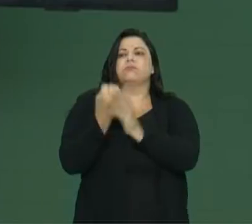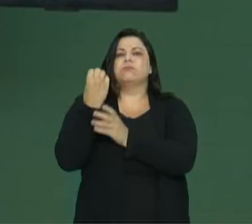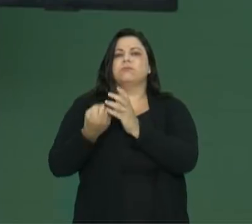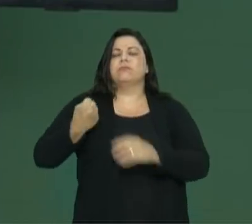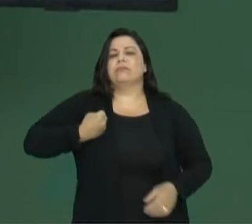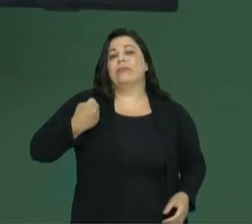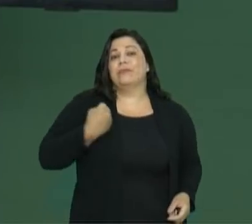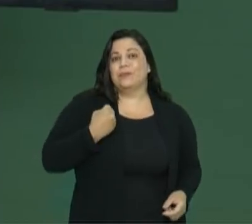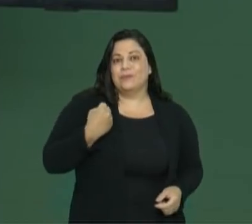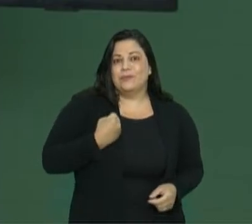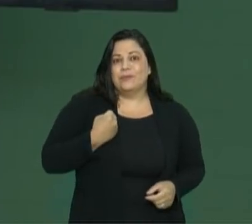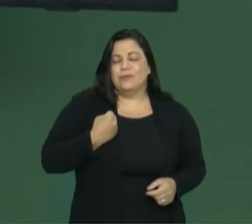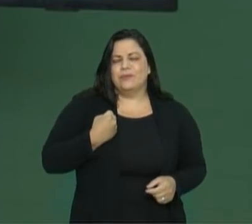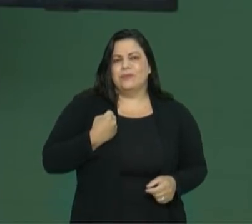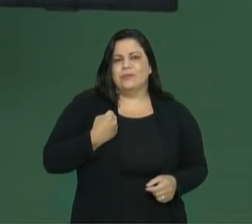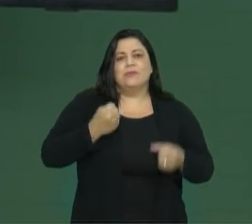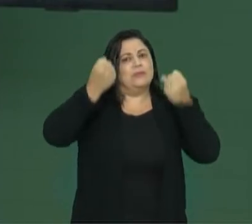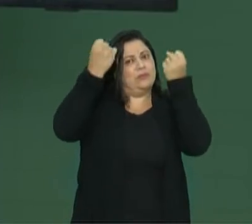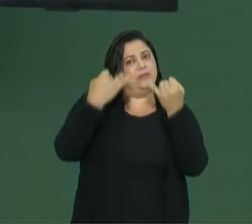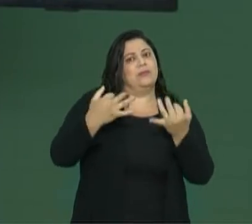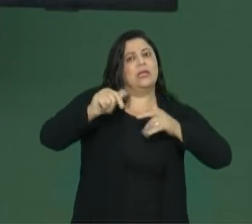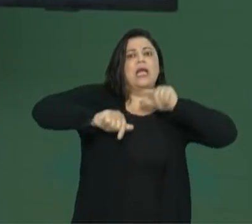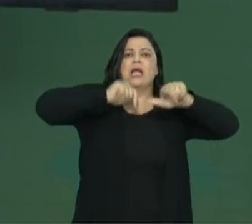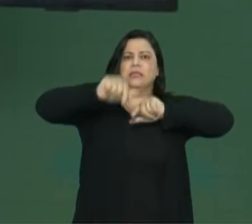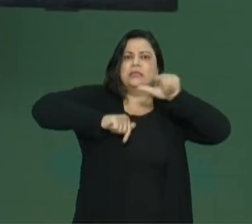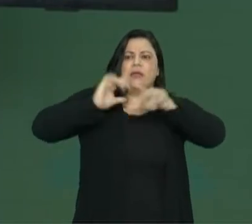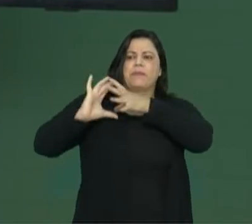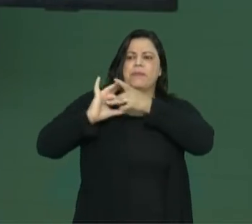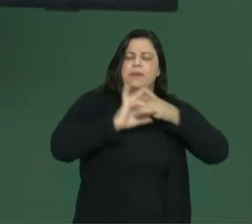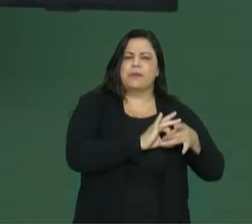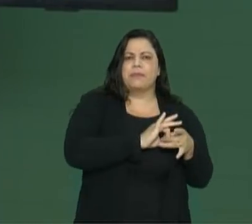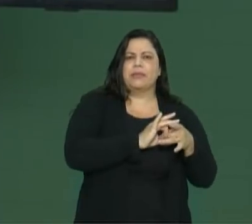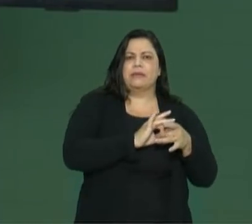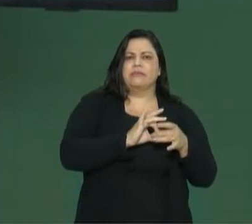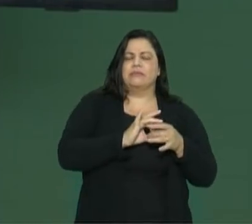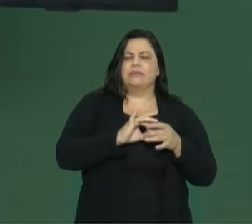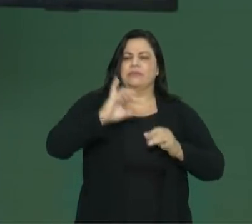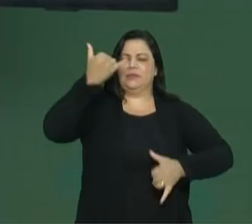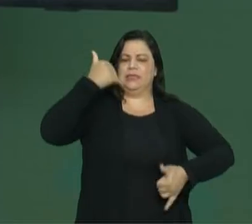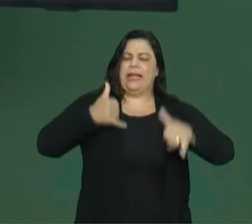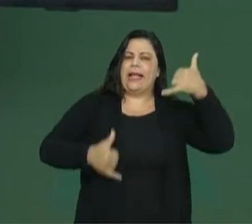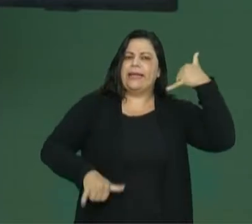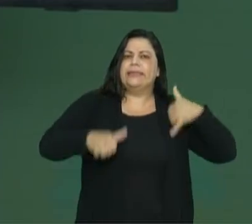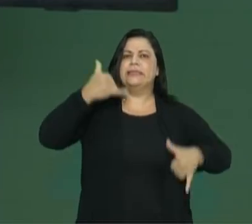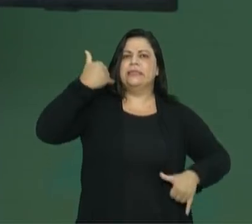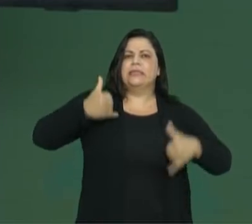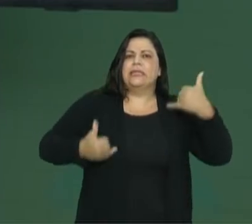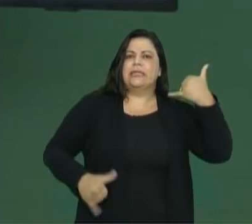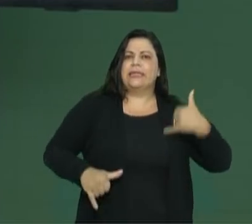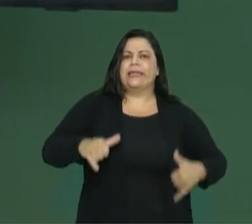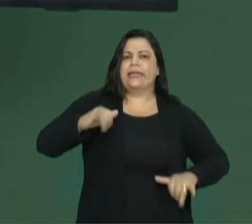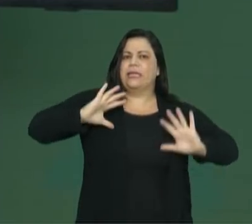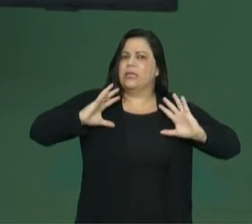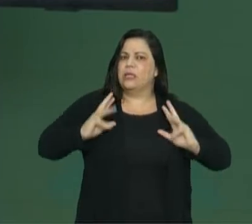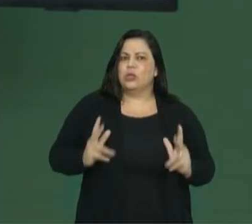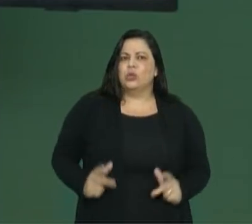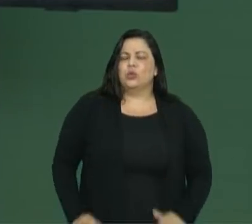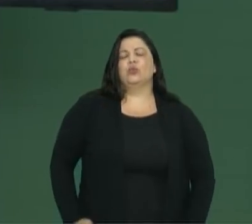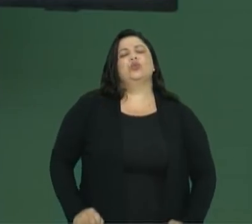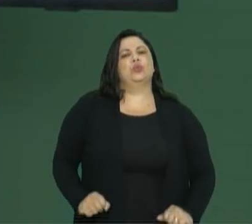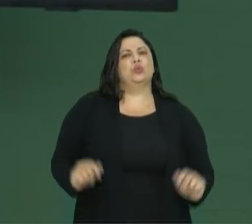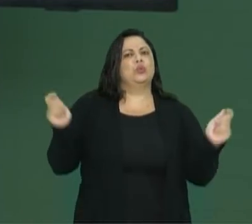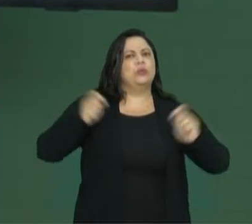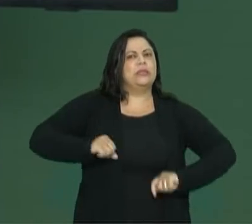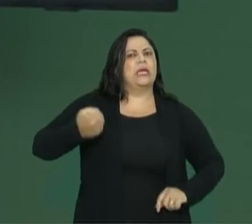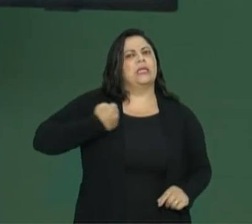gente diz que esse trabalho, né, que está vinculado à energia agora, nós vamos ver um pouquinho mais para frente, ele dá um